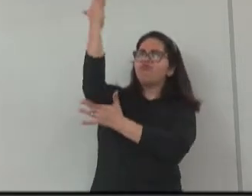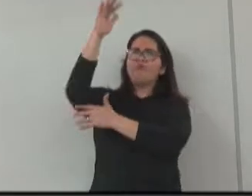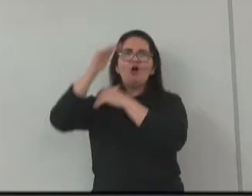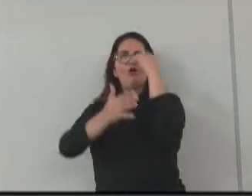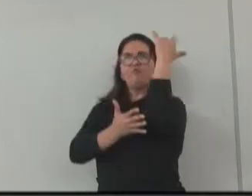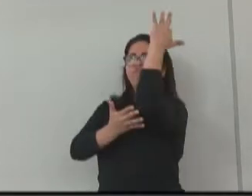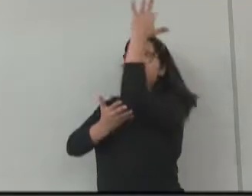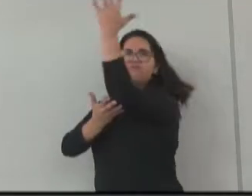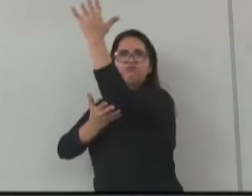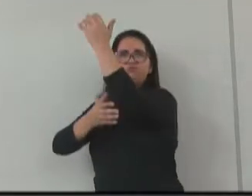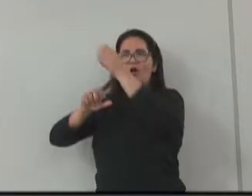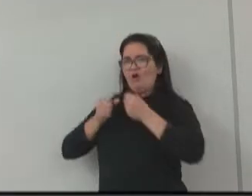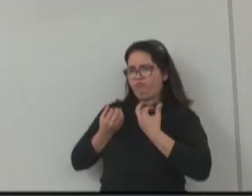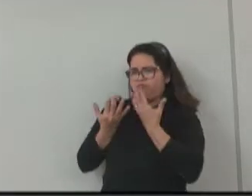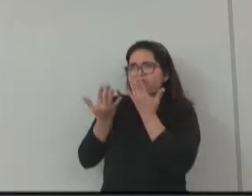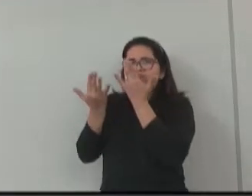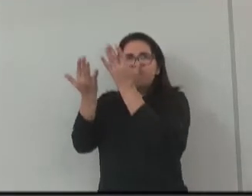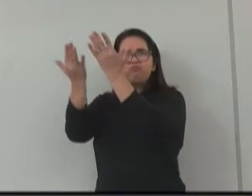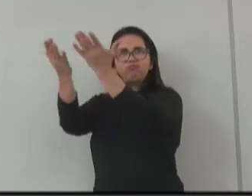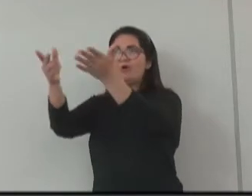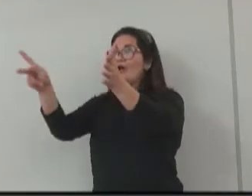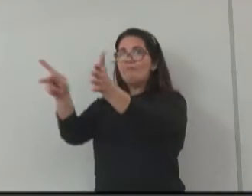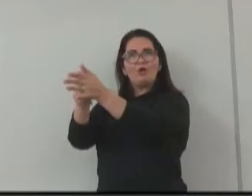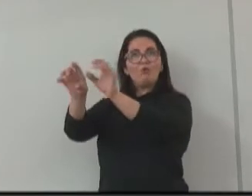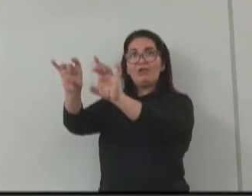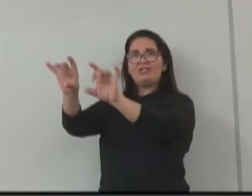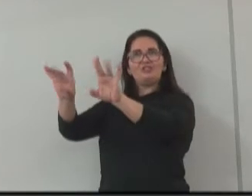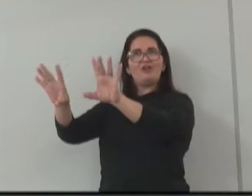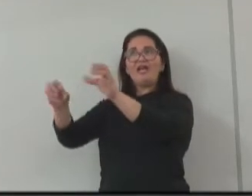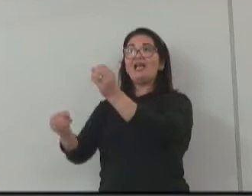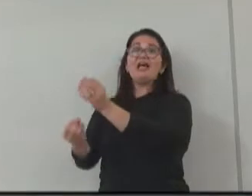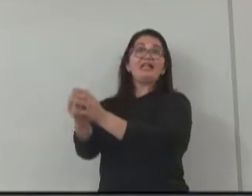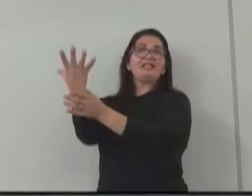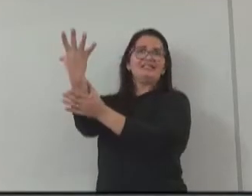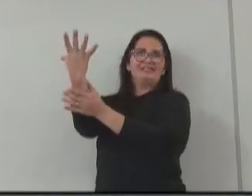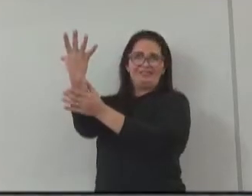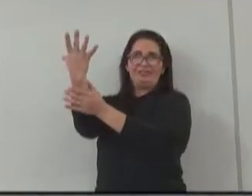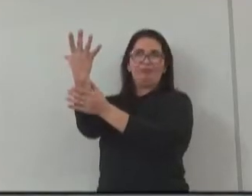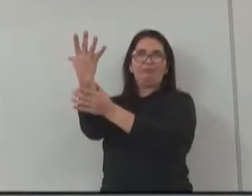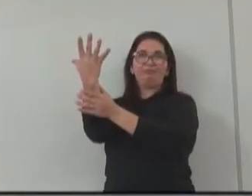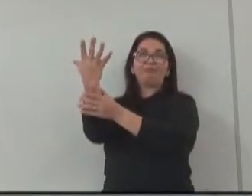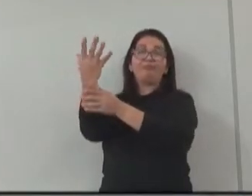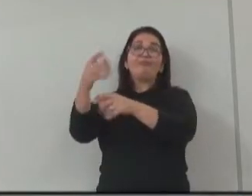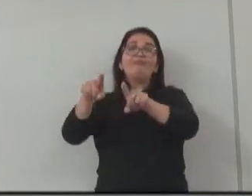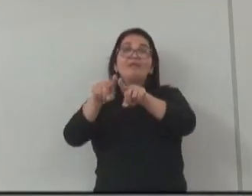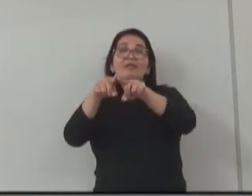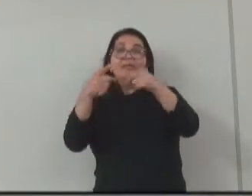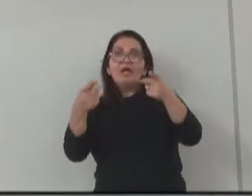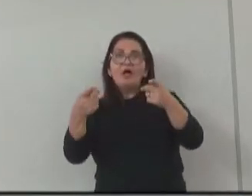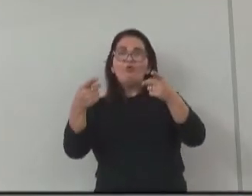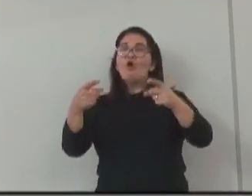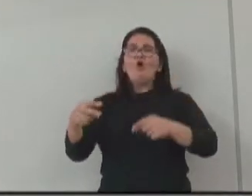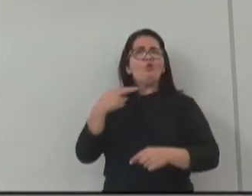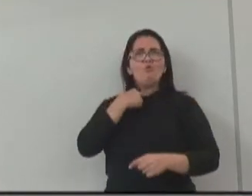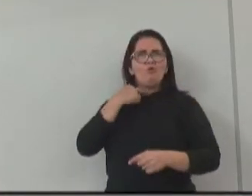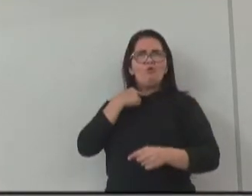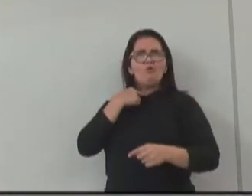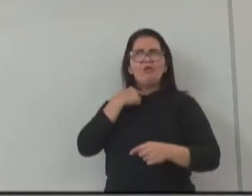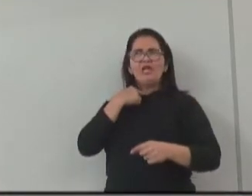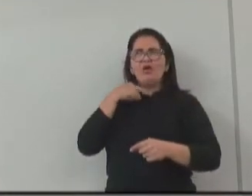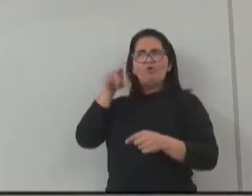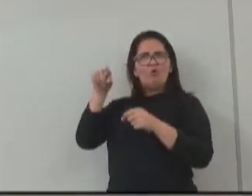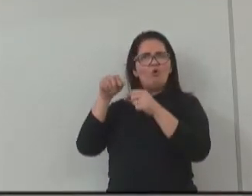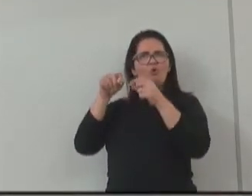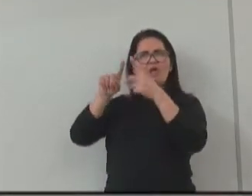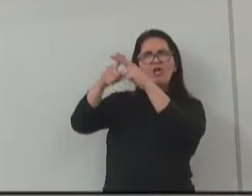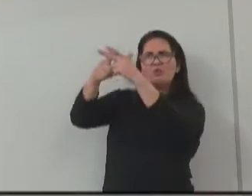e a formação geológica. Olha, para vocês verem, são aquilo que o homem não modificou,